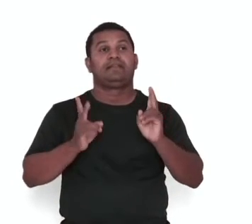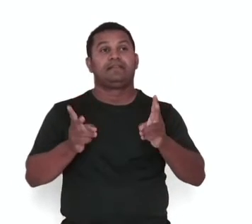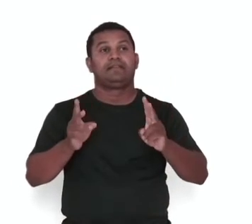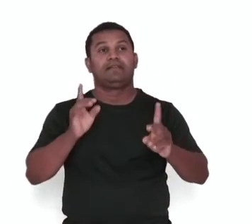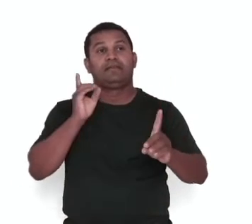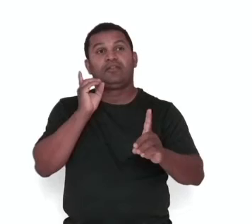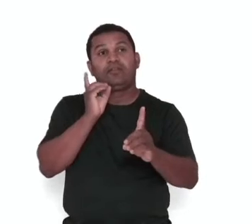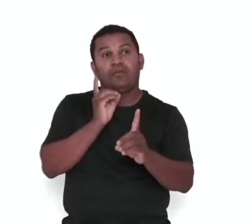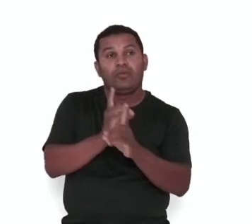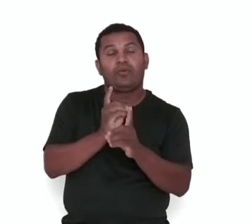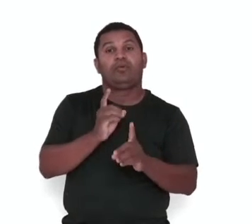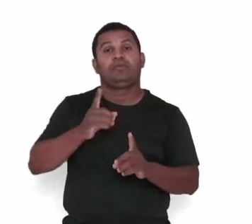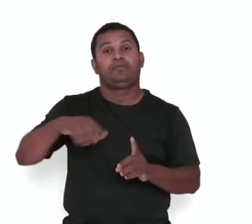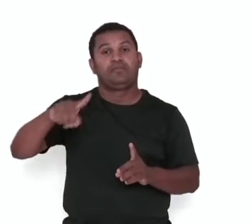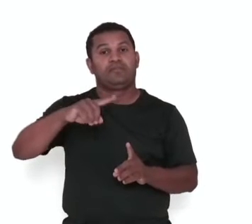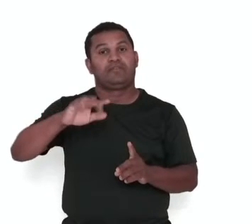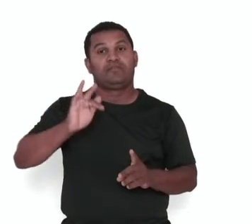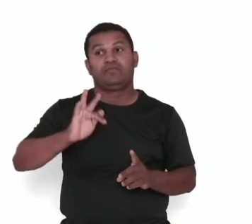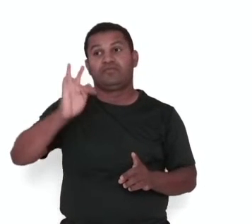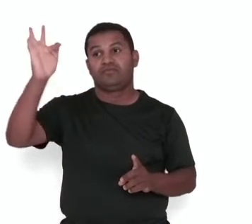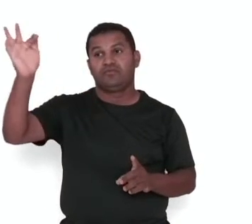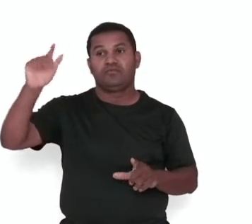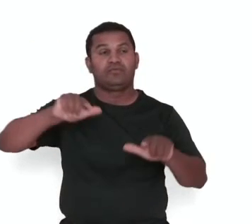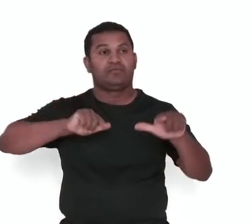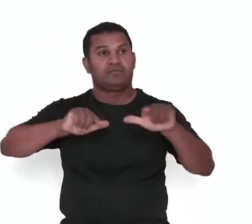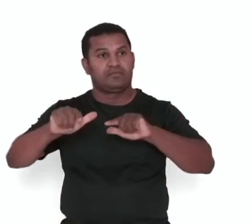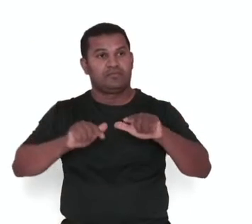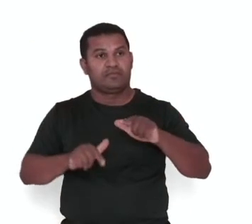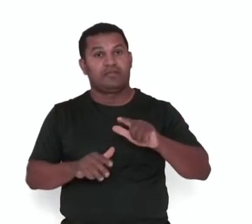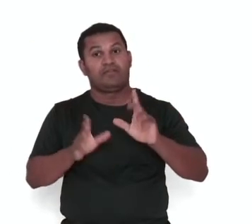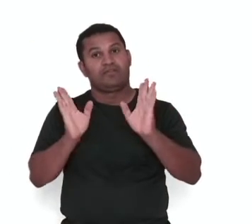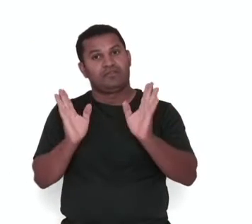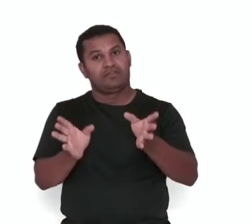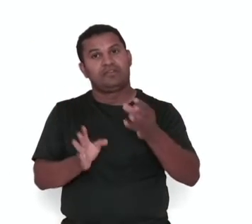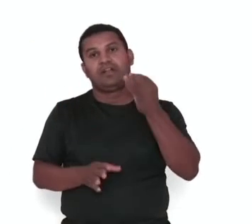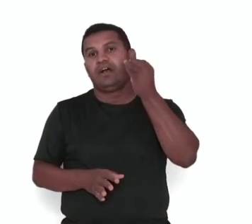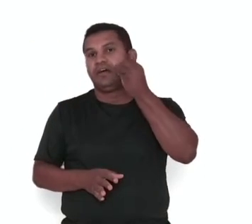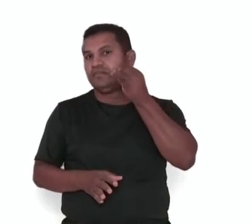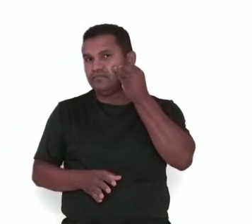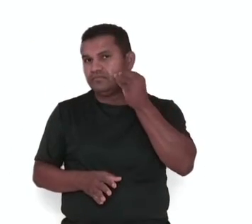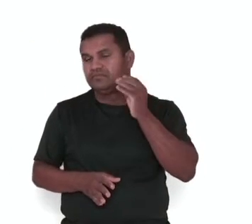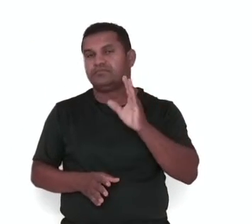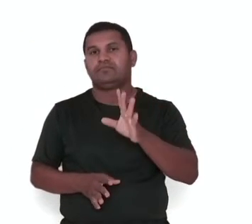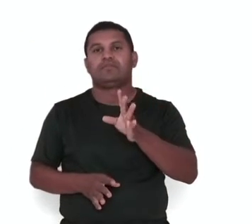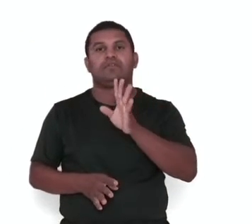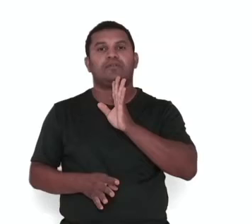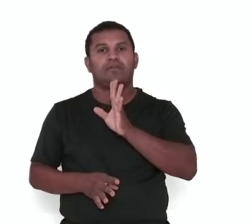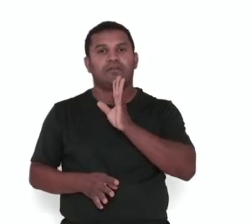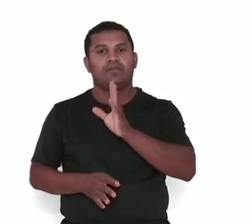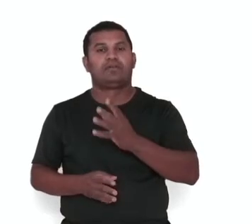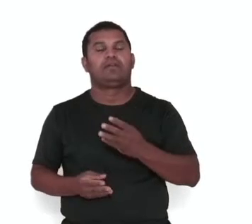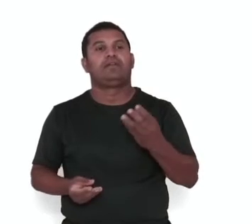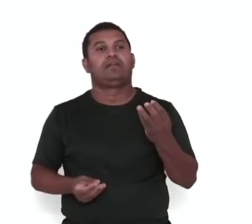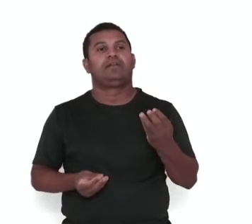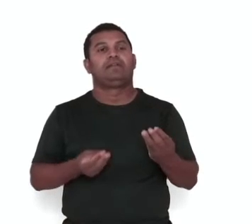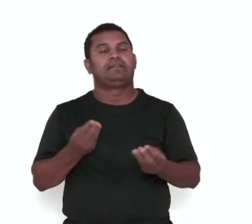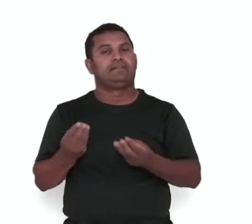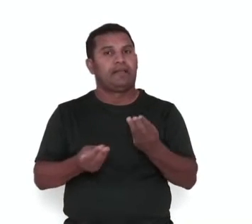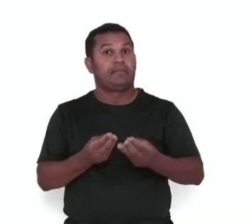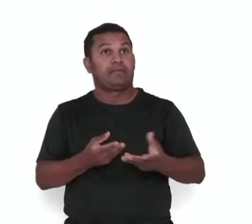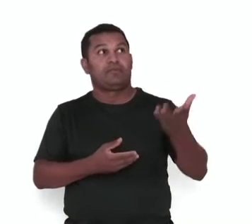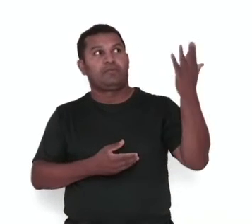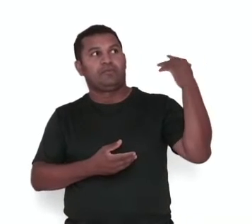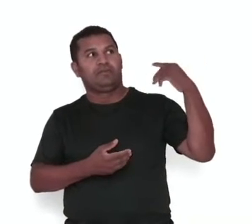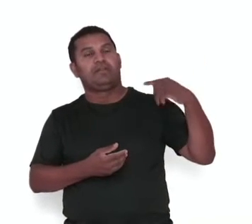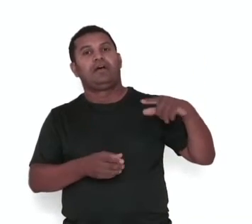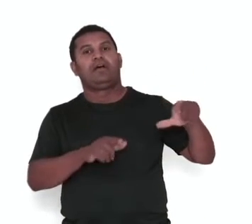futuro próximo, onde, baseado em sua experiência passada, provavelmente se comportara de modo reativo.